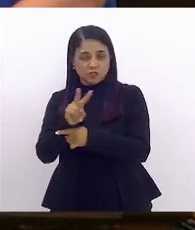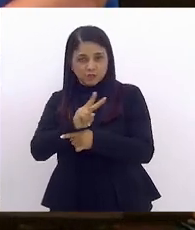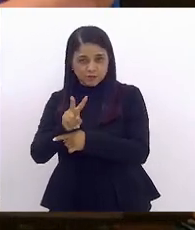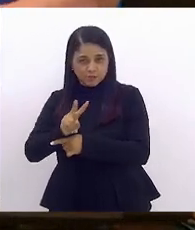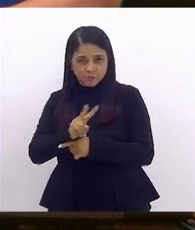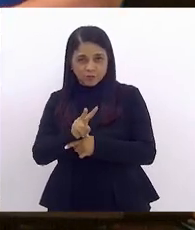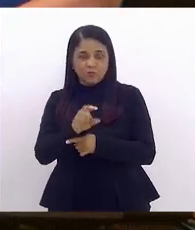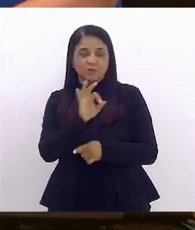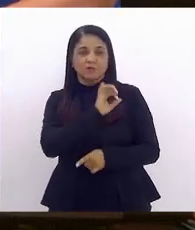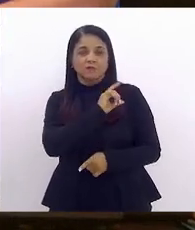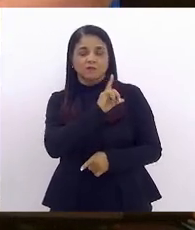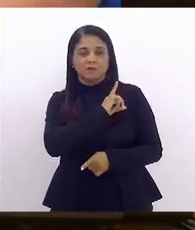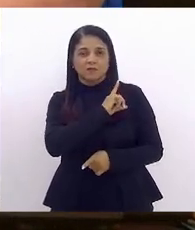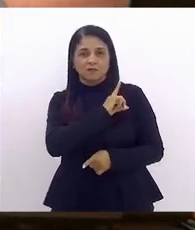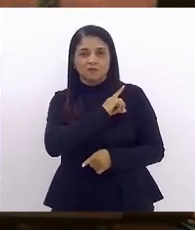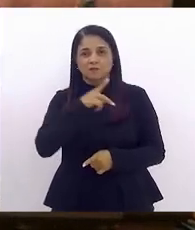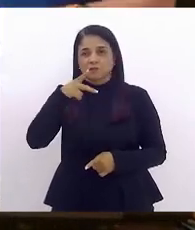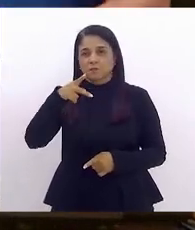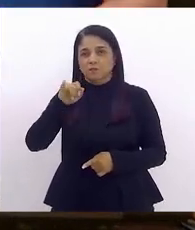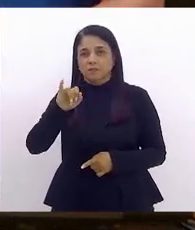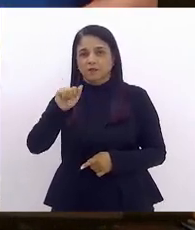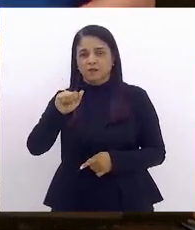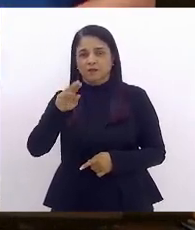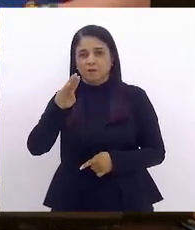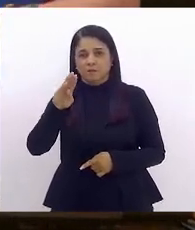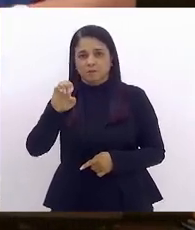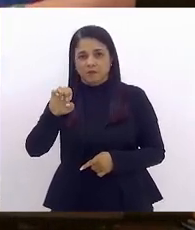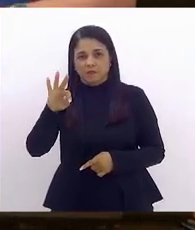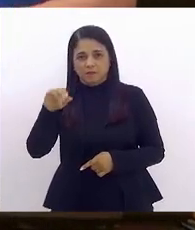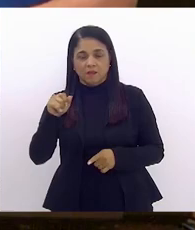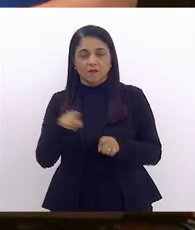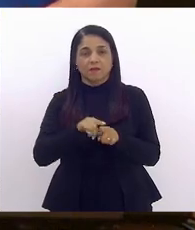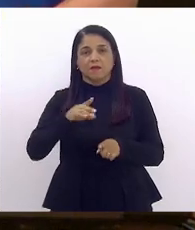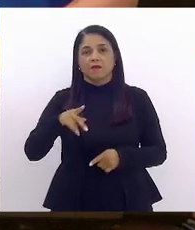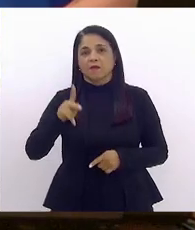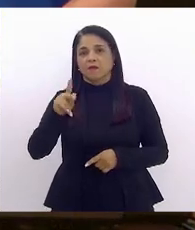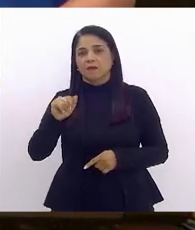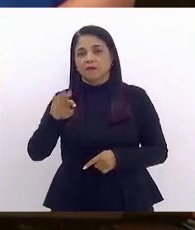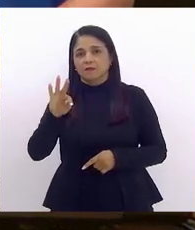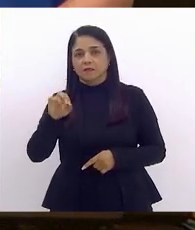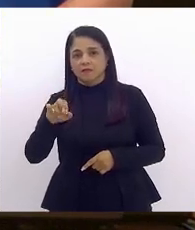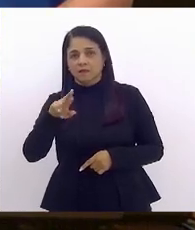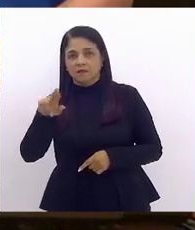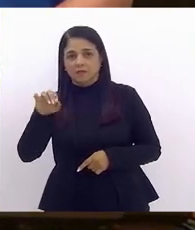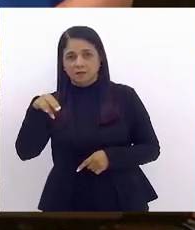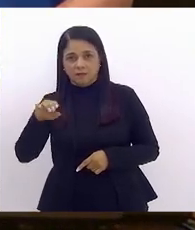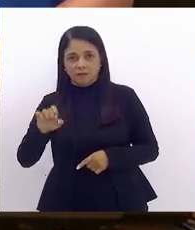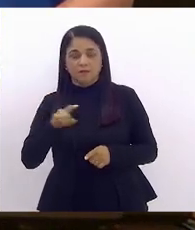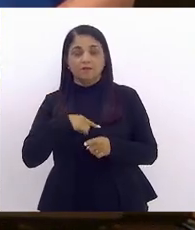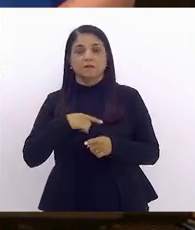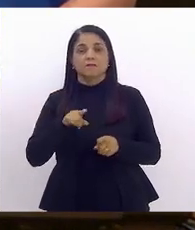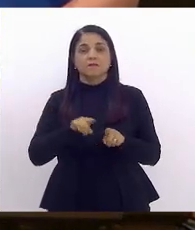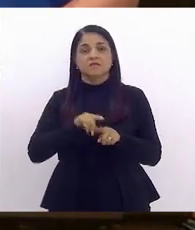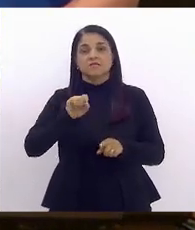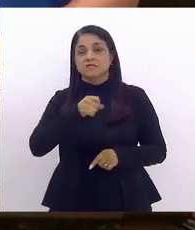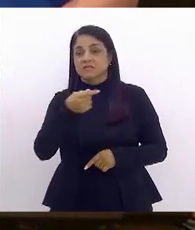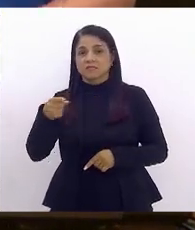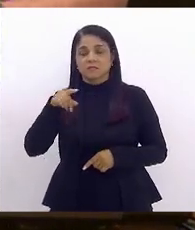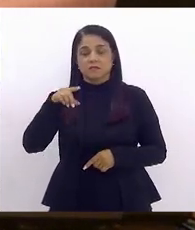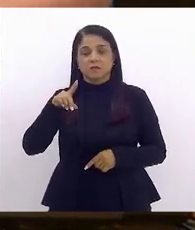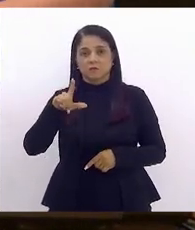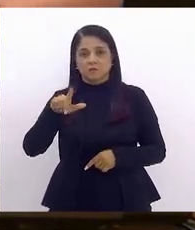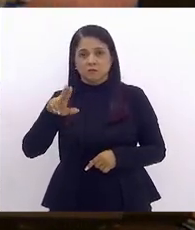da delegacia de Piabetá. Caterine Santa Lúcia, então Santa Lúcia, inspetora